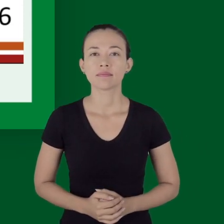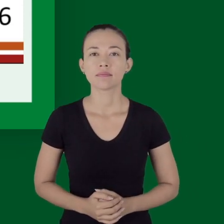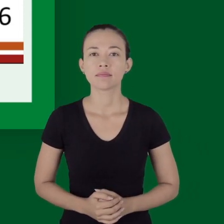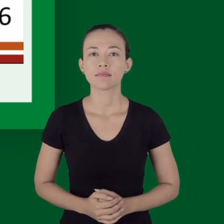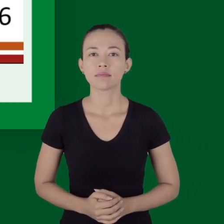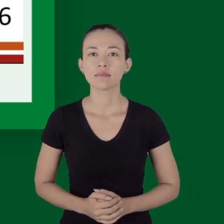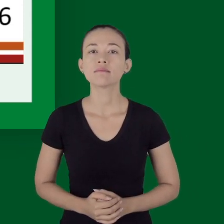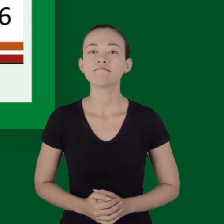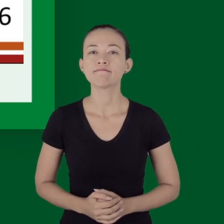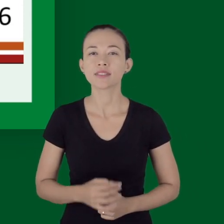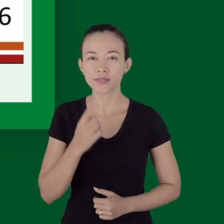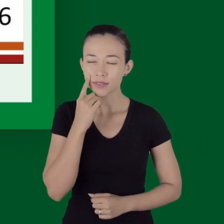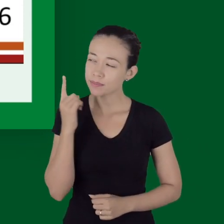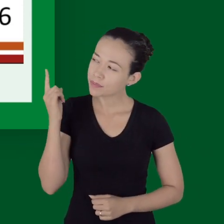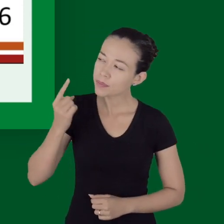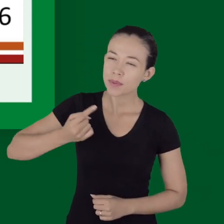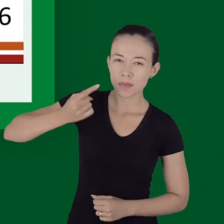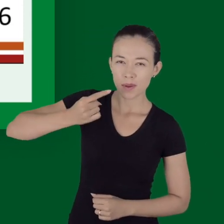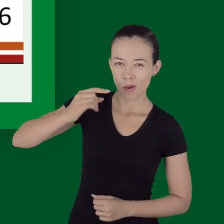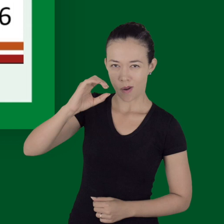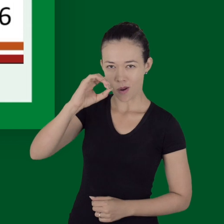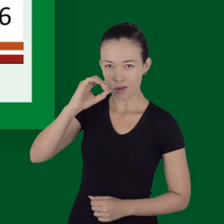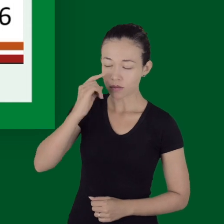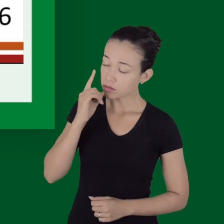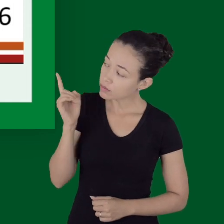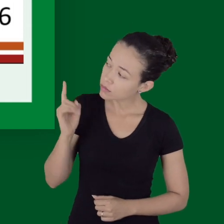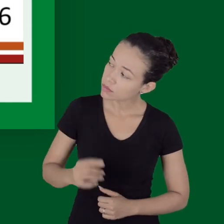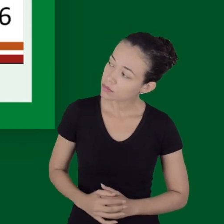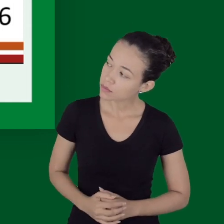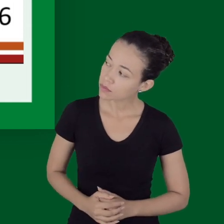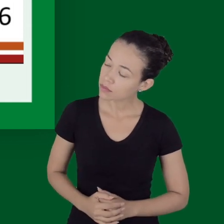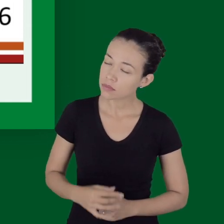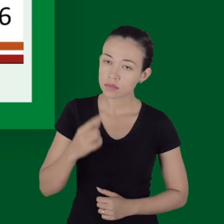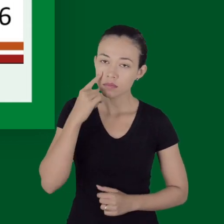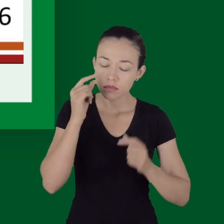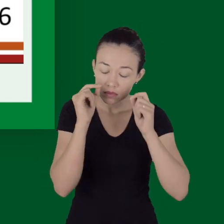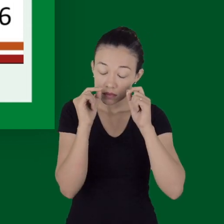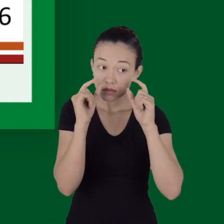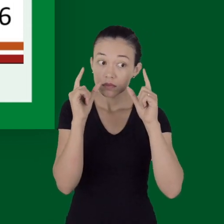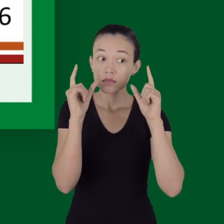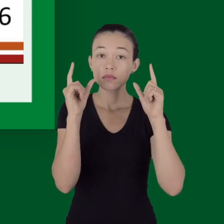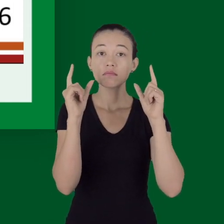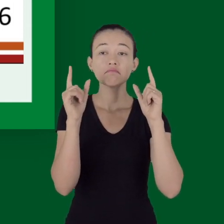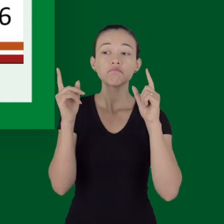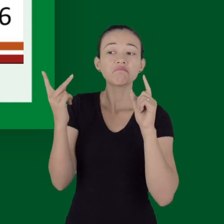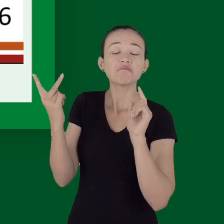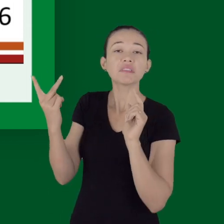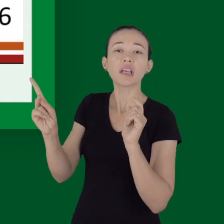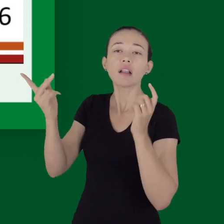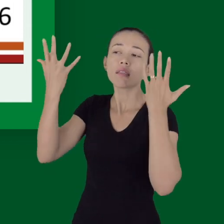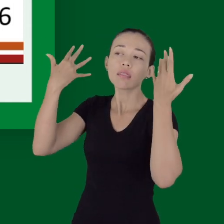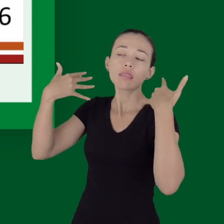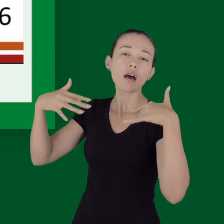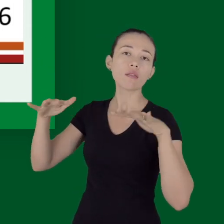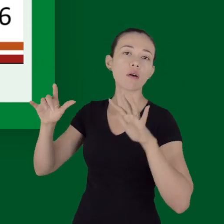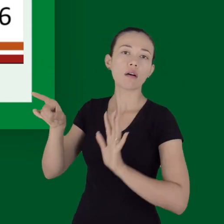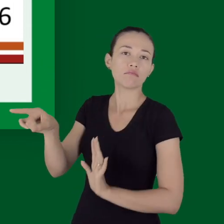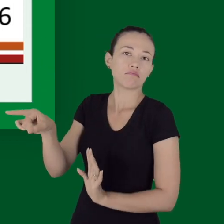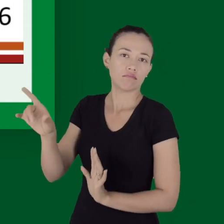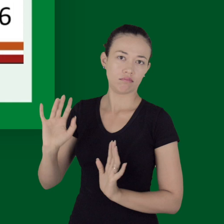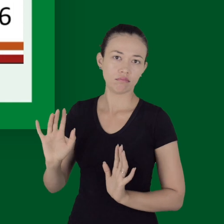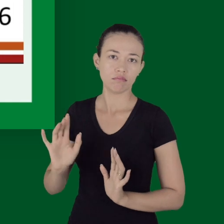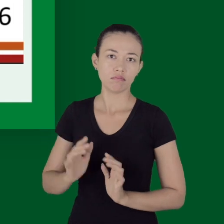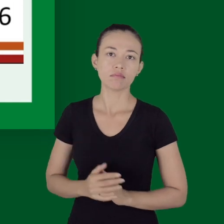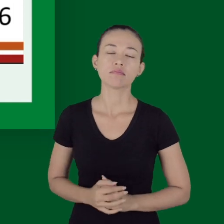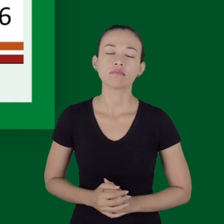uma abertura ocular espontânea. O paciente, depois disso, ele responde à voz. Então, não está respondendo,